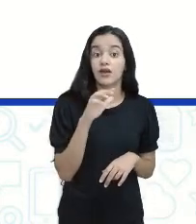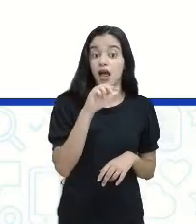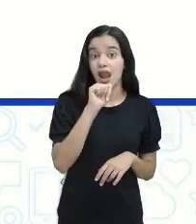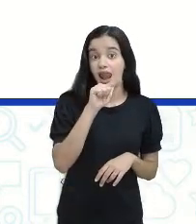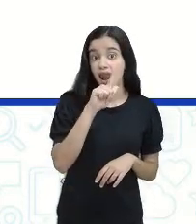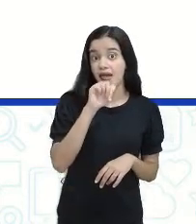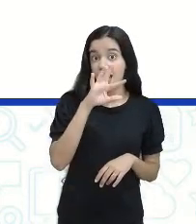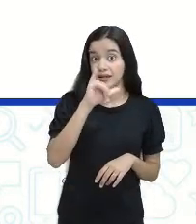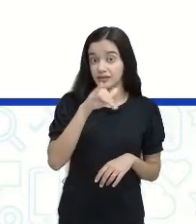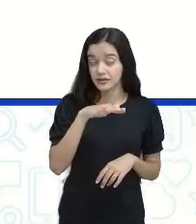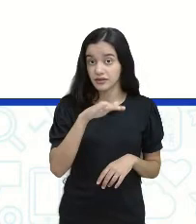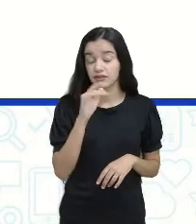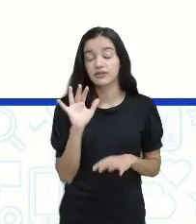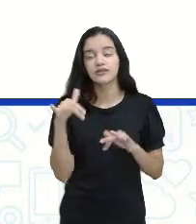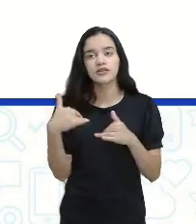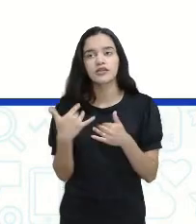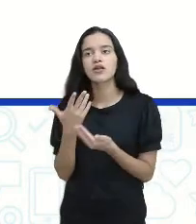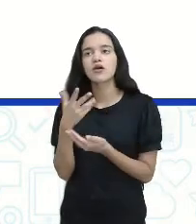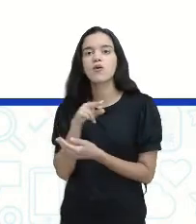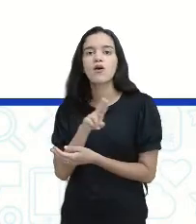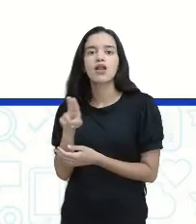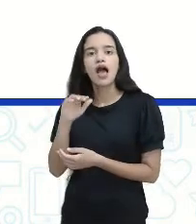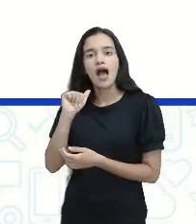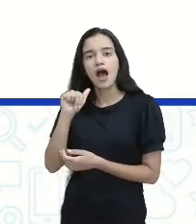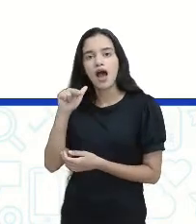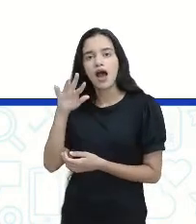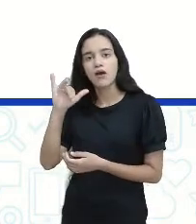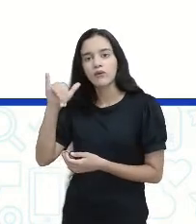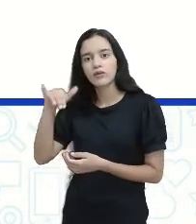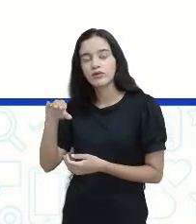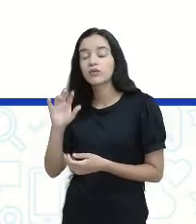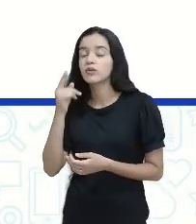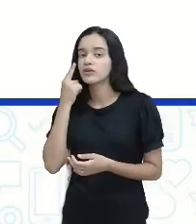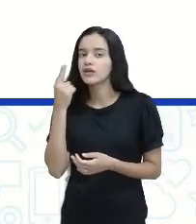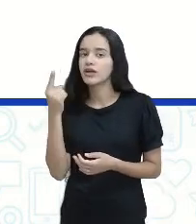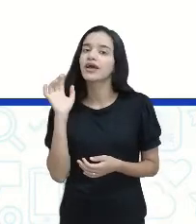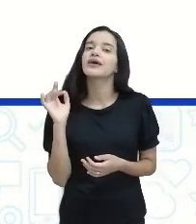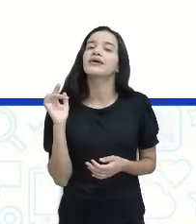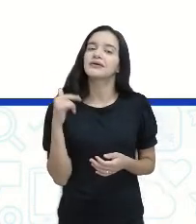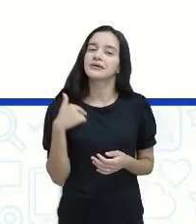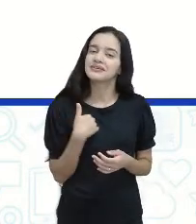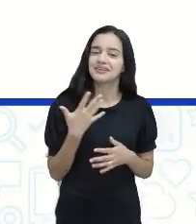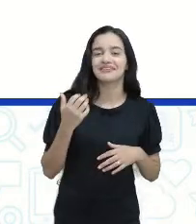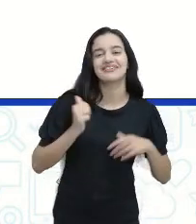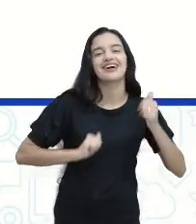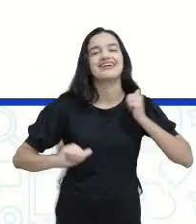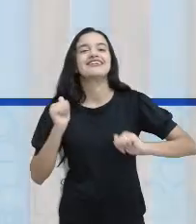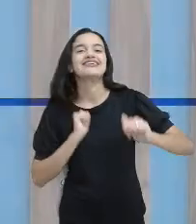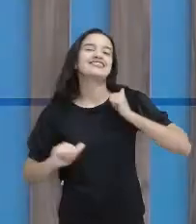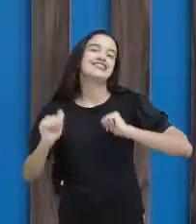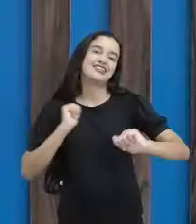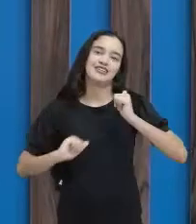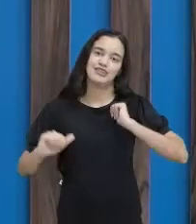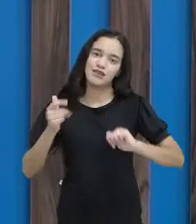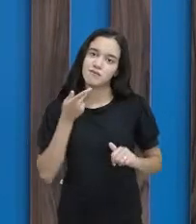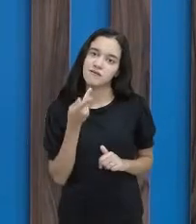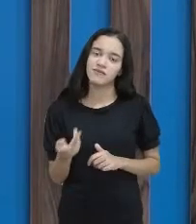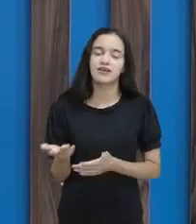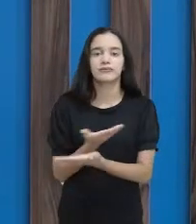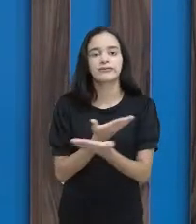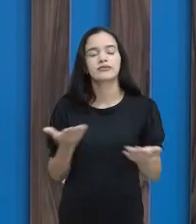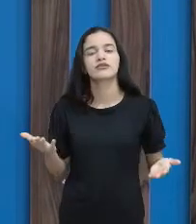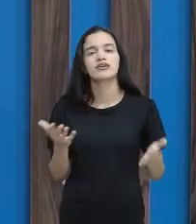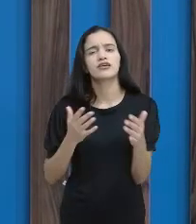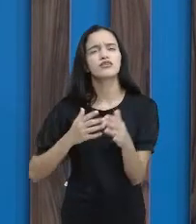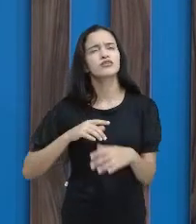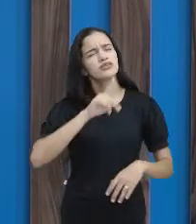Então, aureum, né, prof? Isso mesmo, Carol. Então, aí era isso que eu estava já ansiosa para dizer a vocês, né? Que muitas vezes